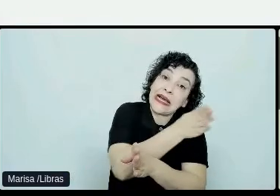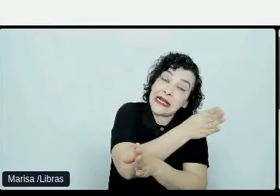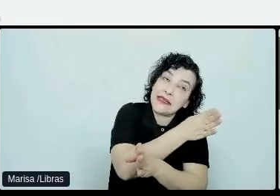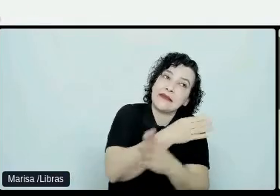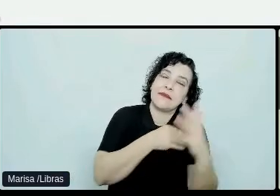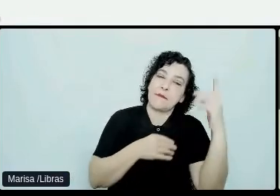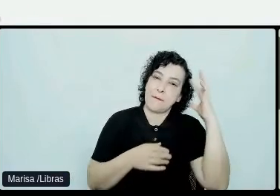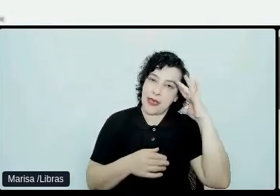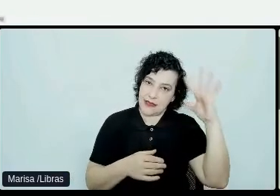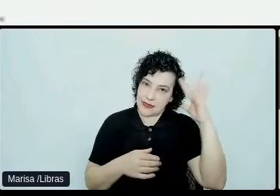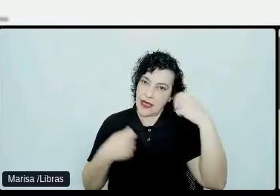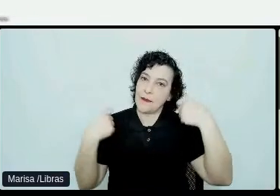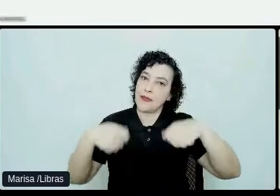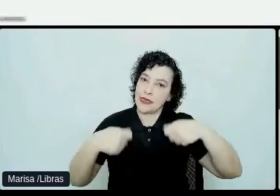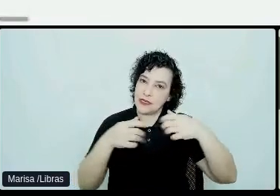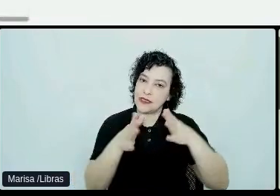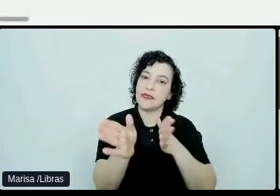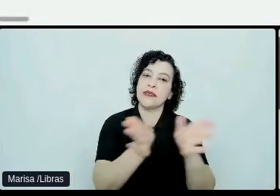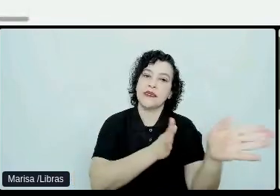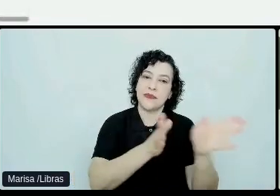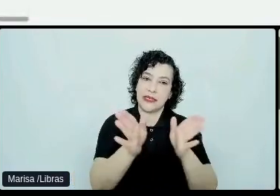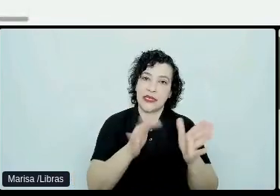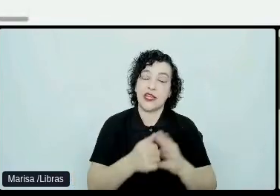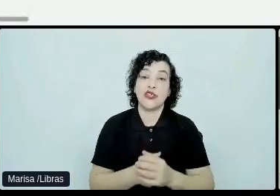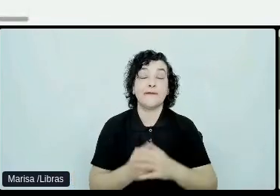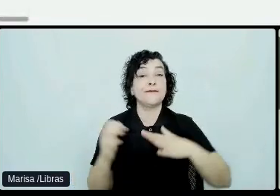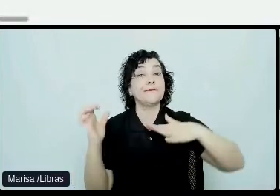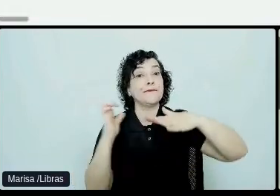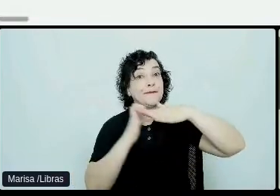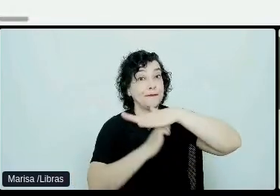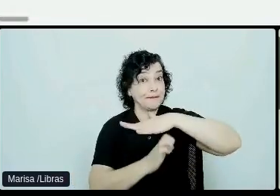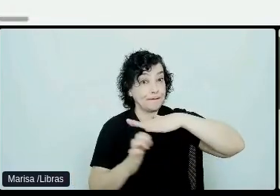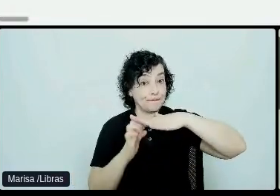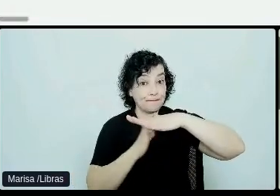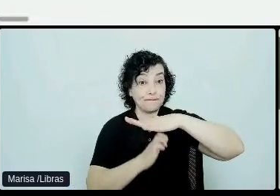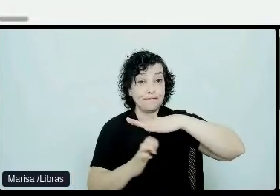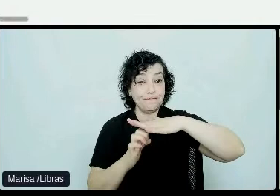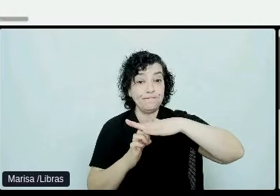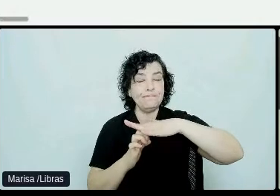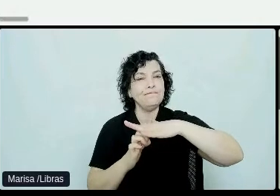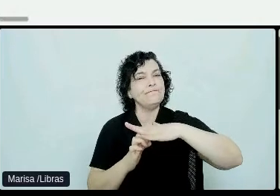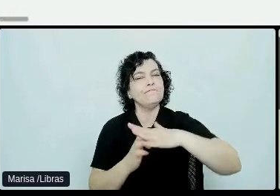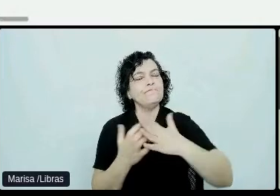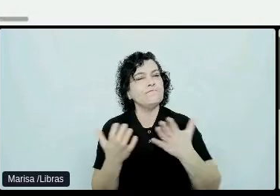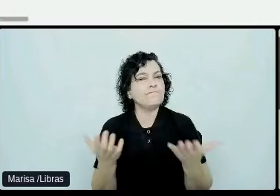né, na empresa, né, a gente